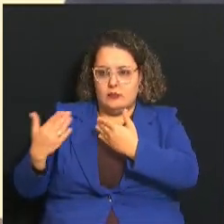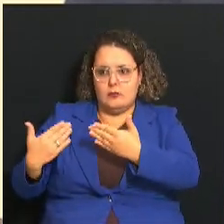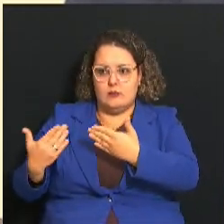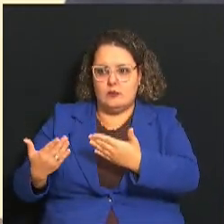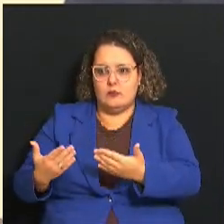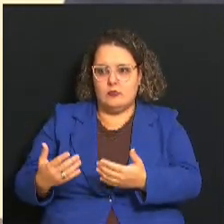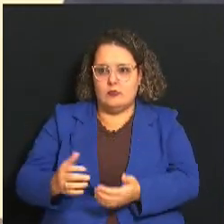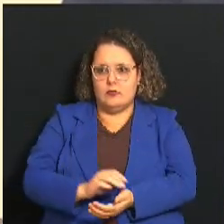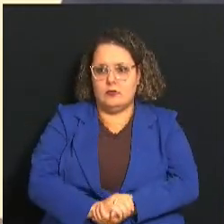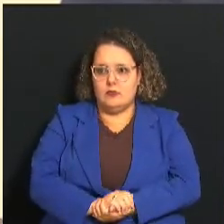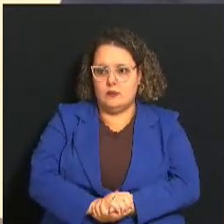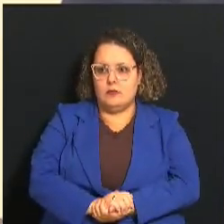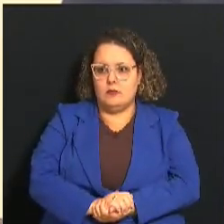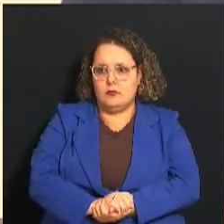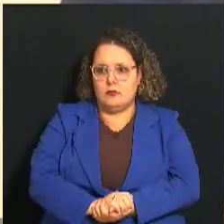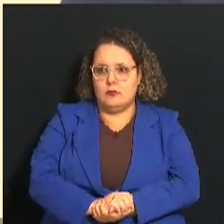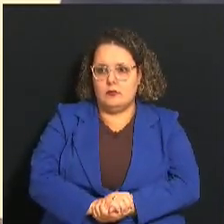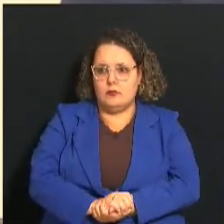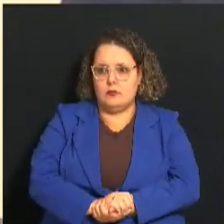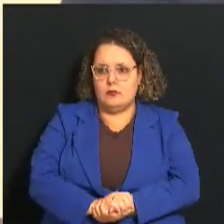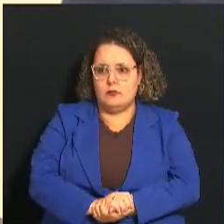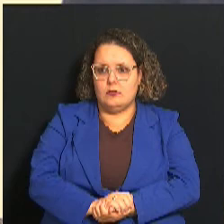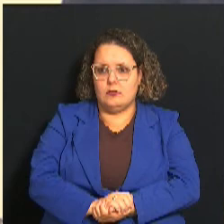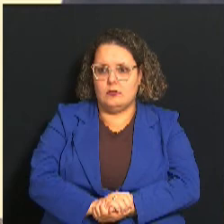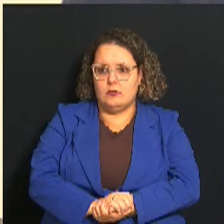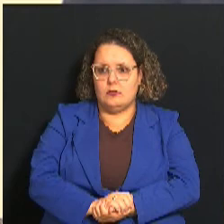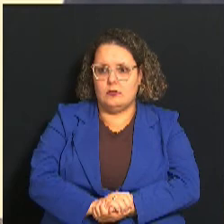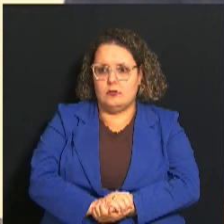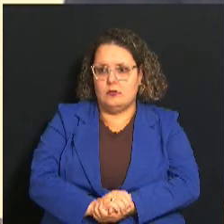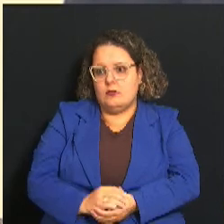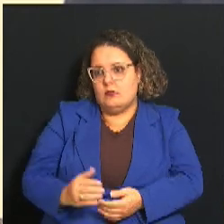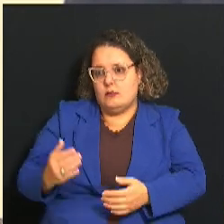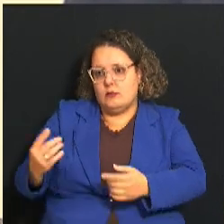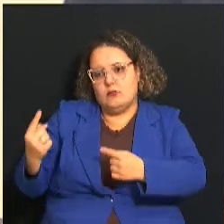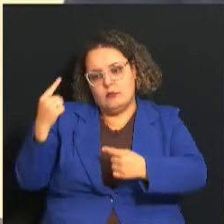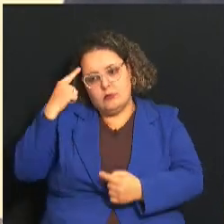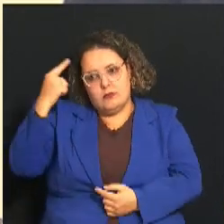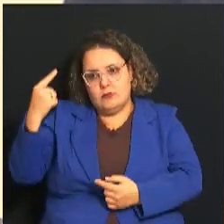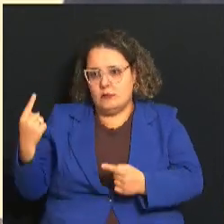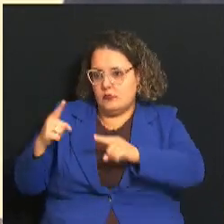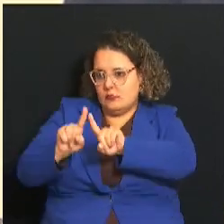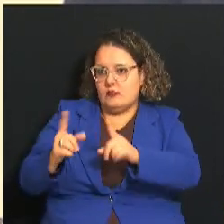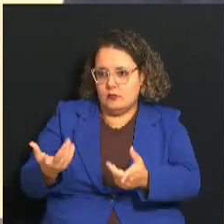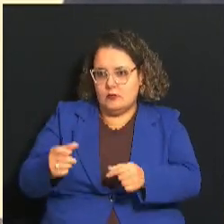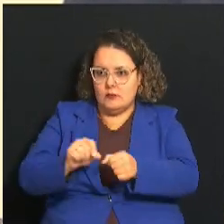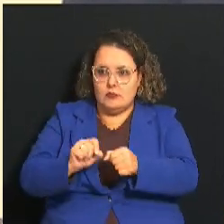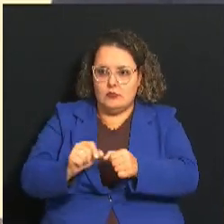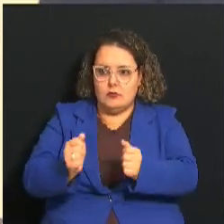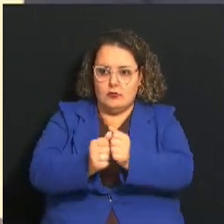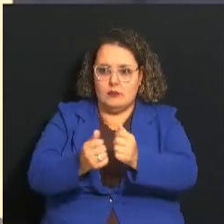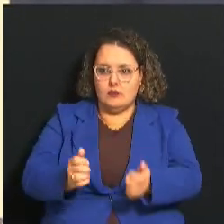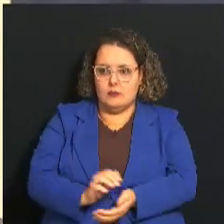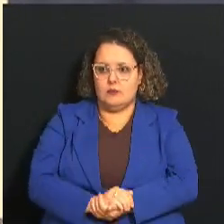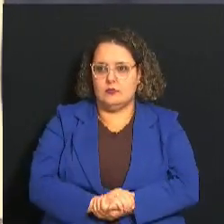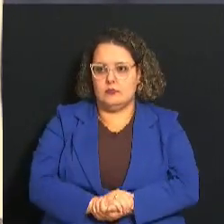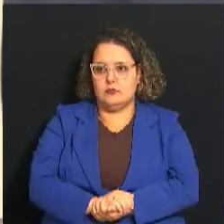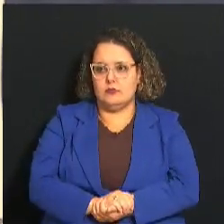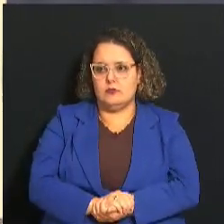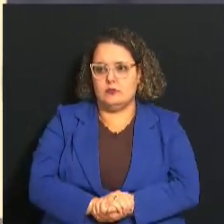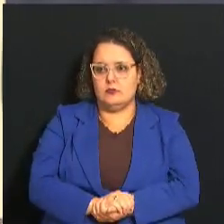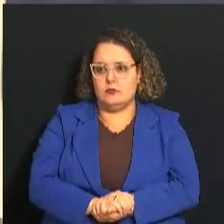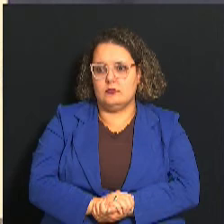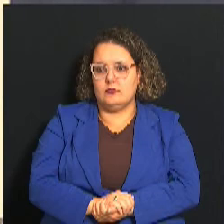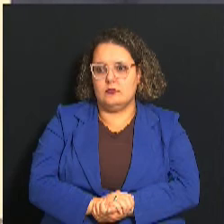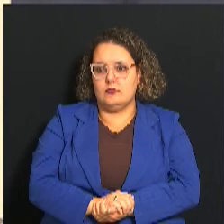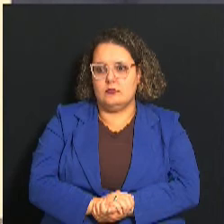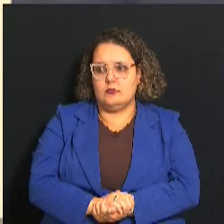uma certa, nem sei se cumplicidade, mas falei, legal, vamos fazer juntos, né? Então,